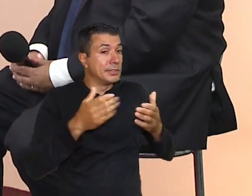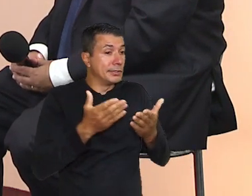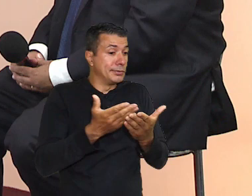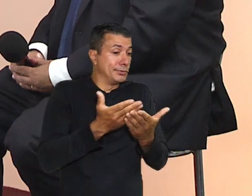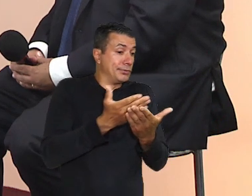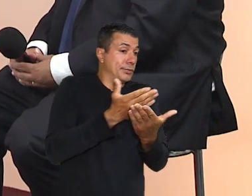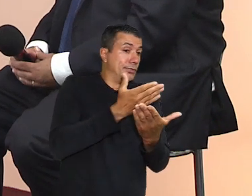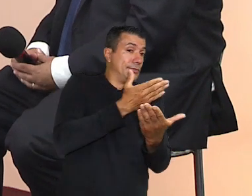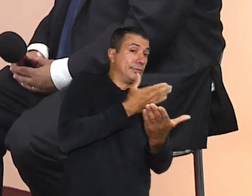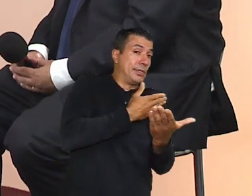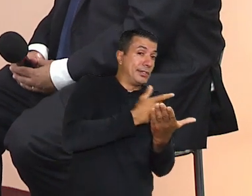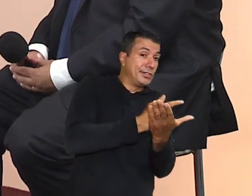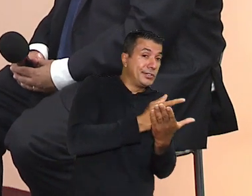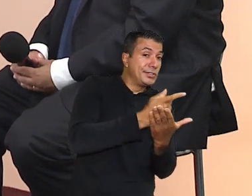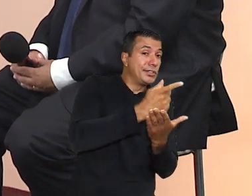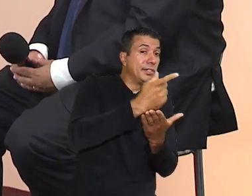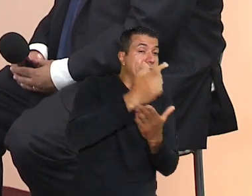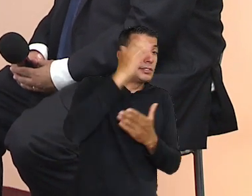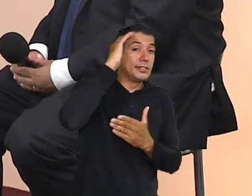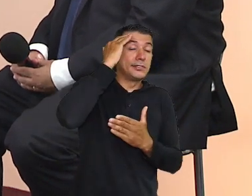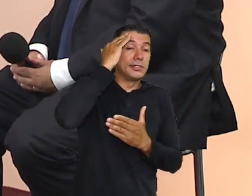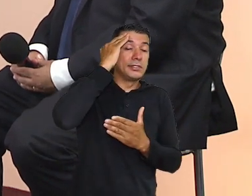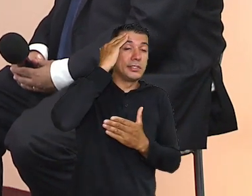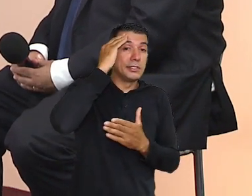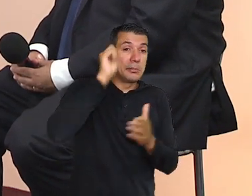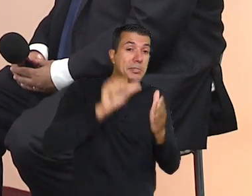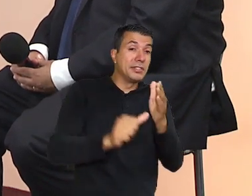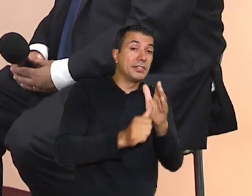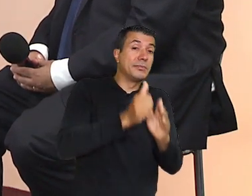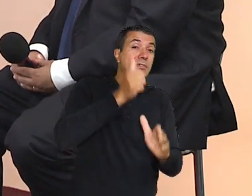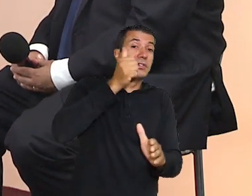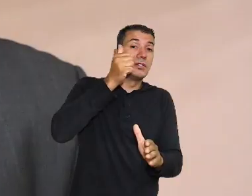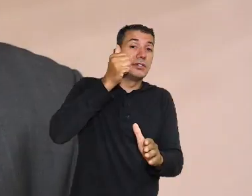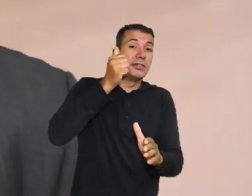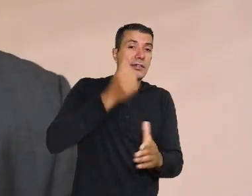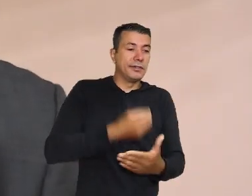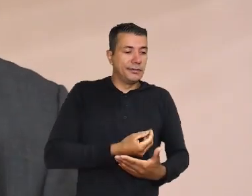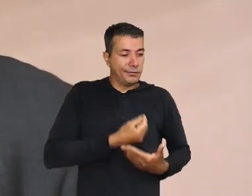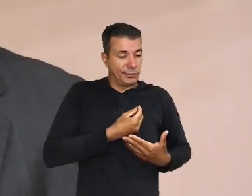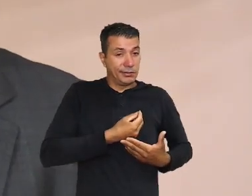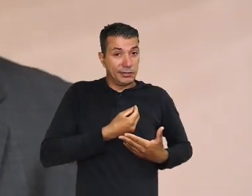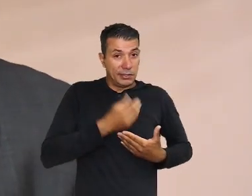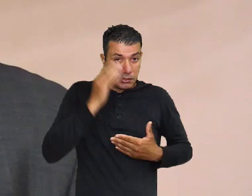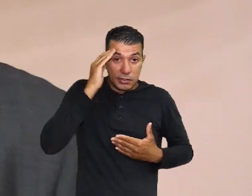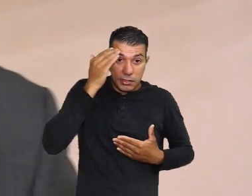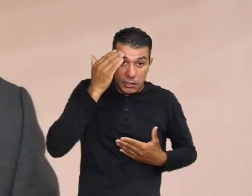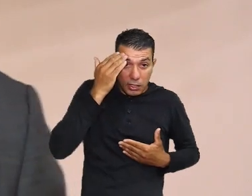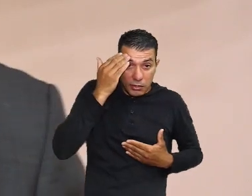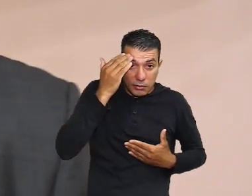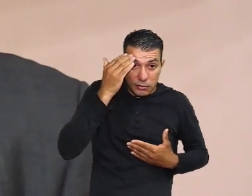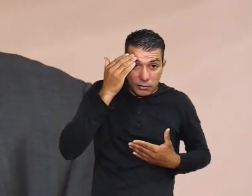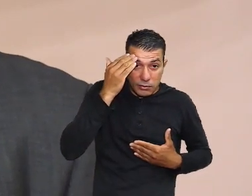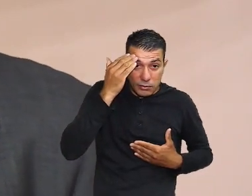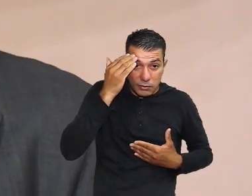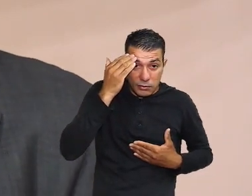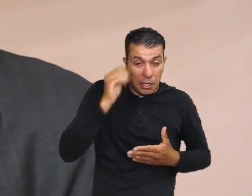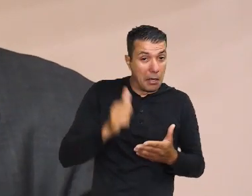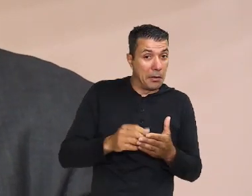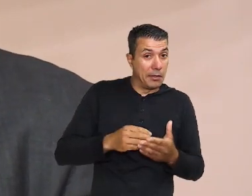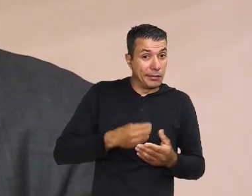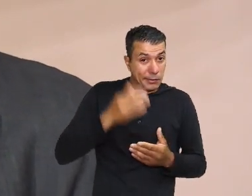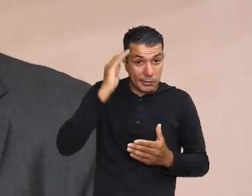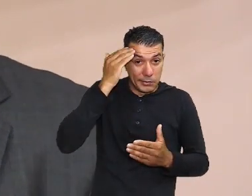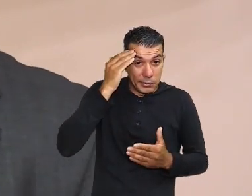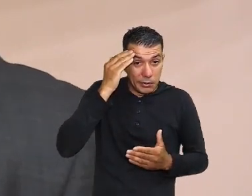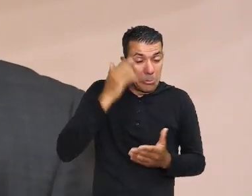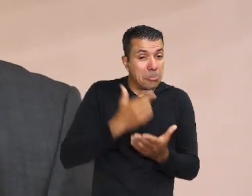ao princípio, lá em Gênesis. Para entender sobre morte, nós precisamos falar sobre vida. Vocês entenderam? Entender o link aqui, o detalhe, onde nós